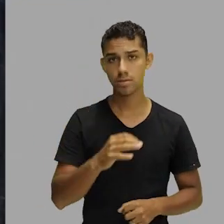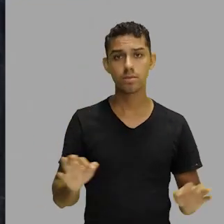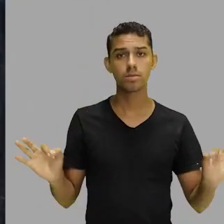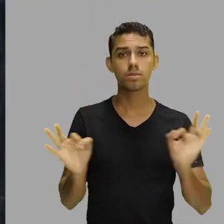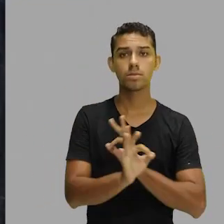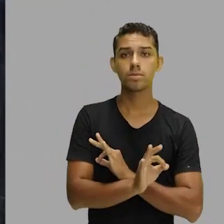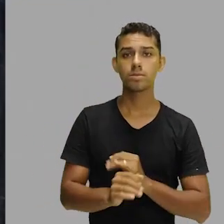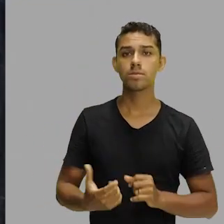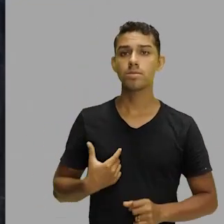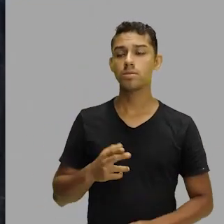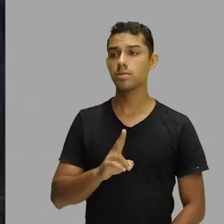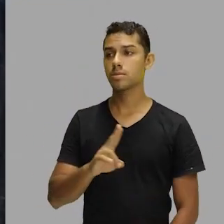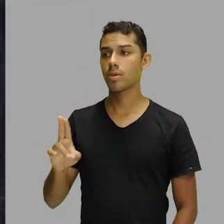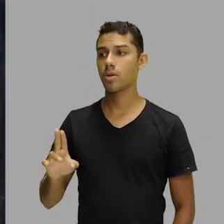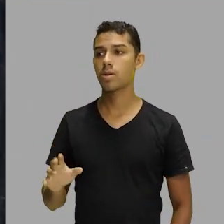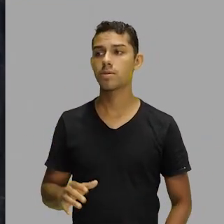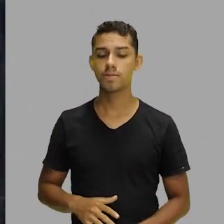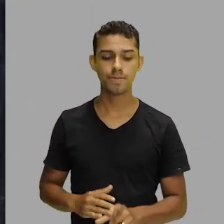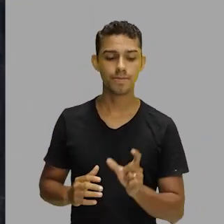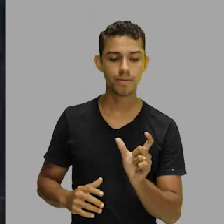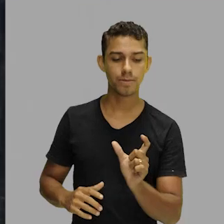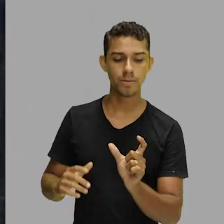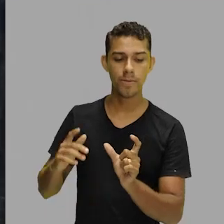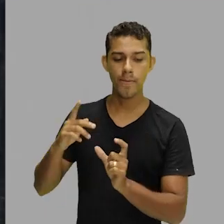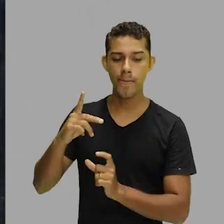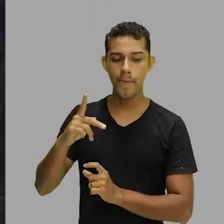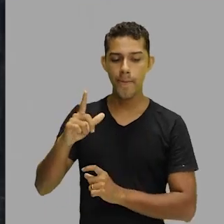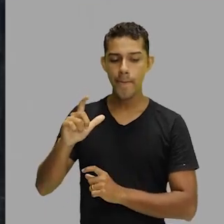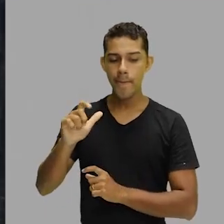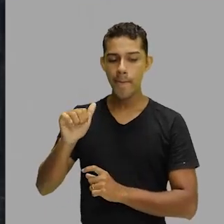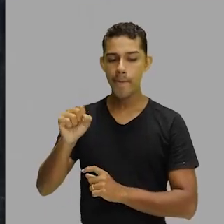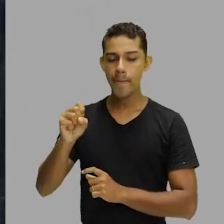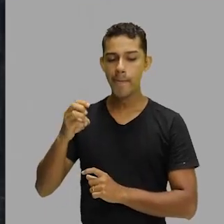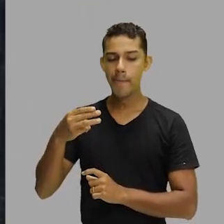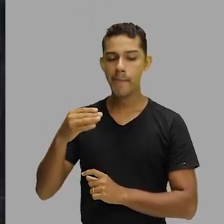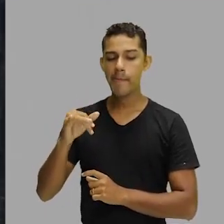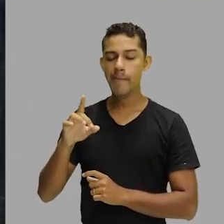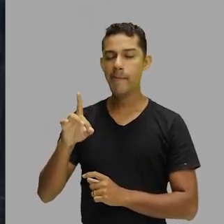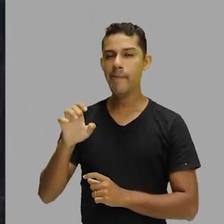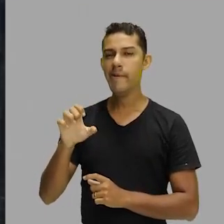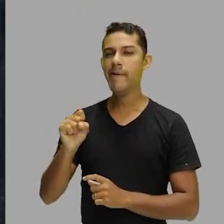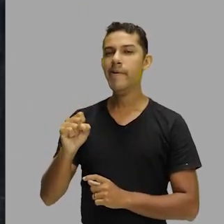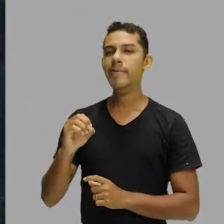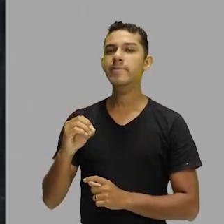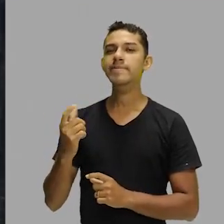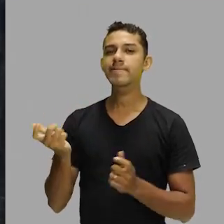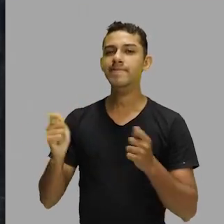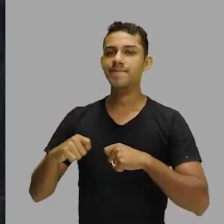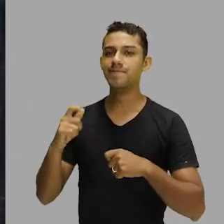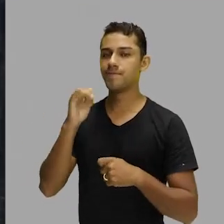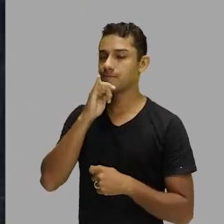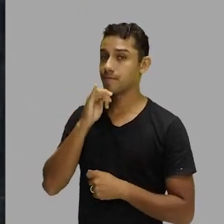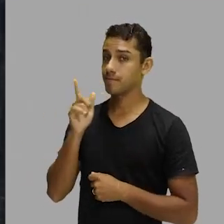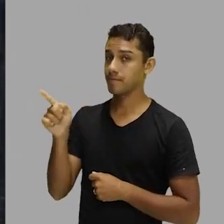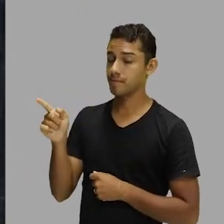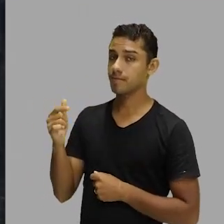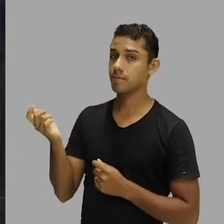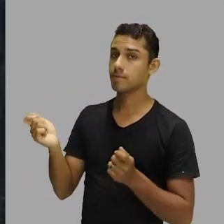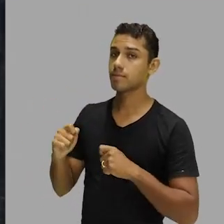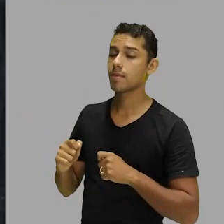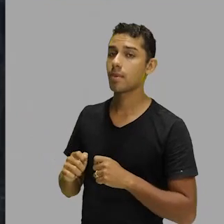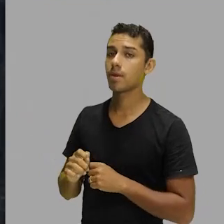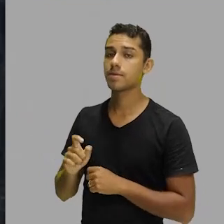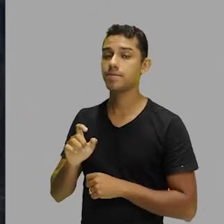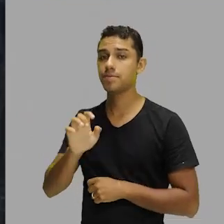Essas moléculas são chamadas de plasmídio. Plasmídio são moléculas de DNA